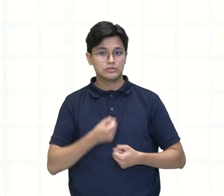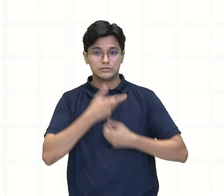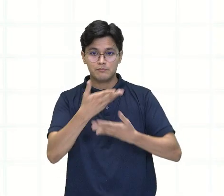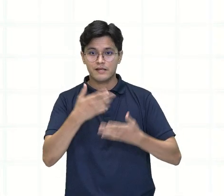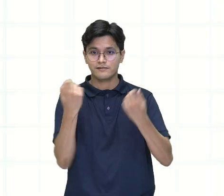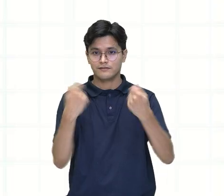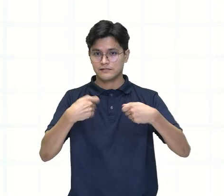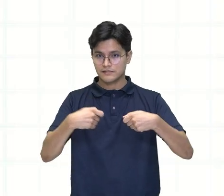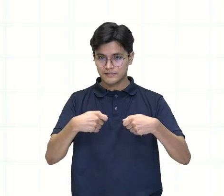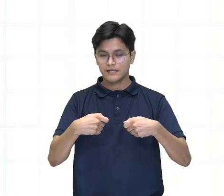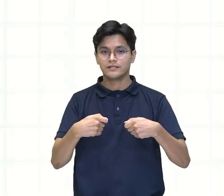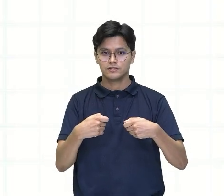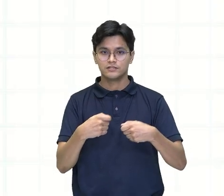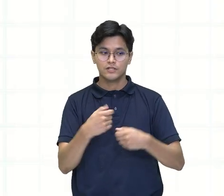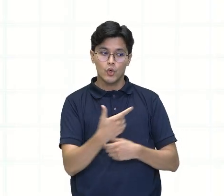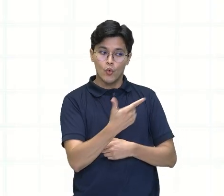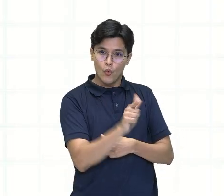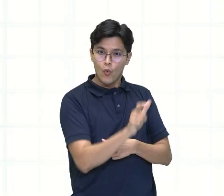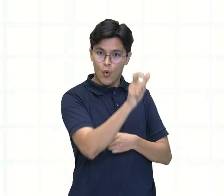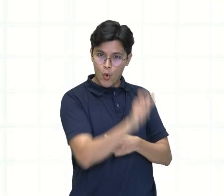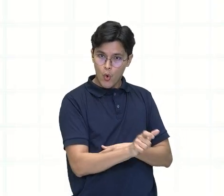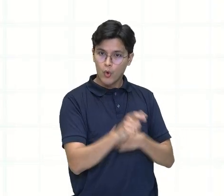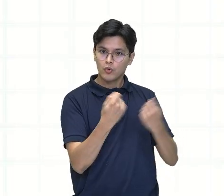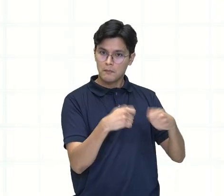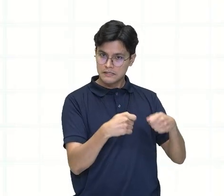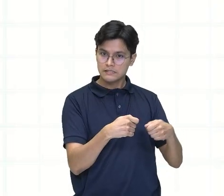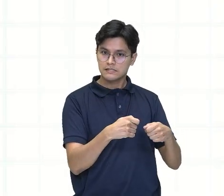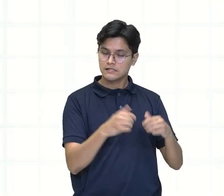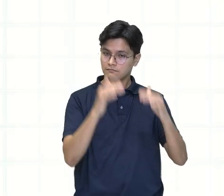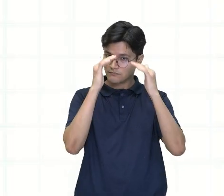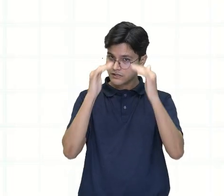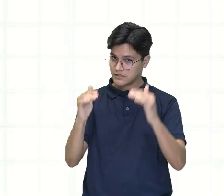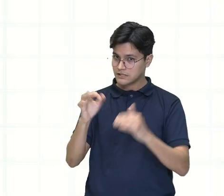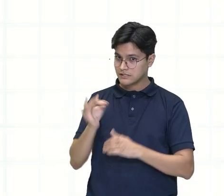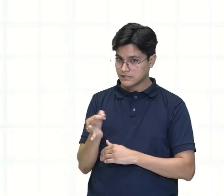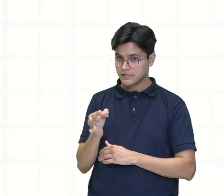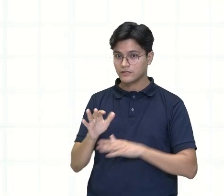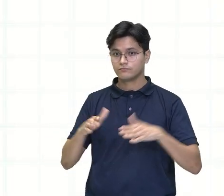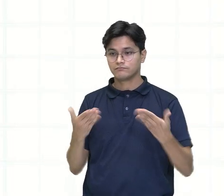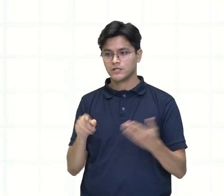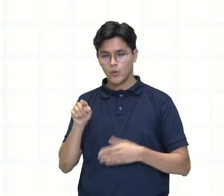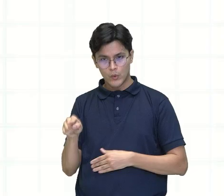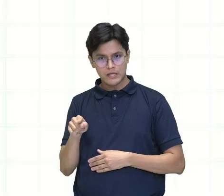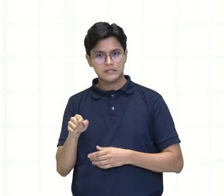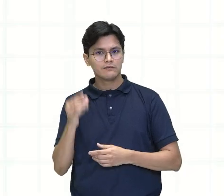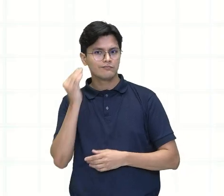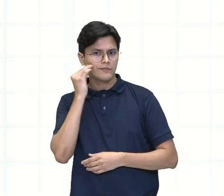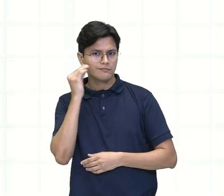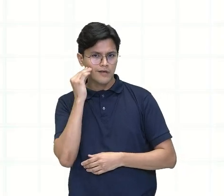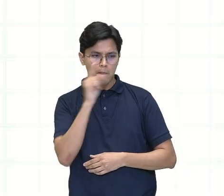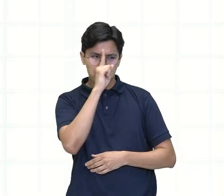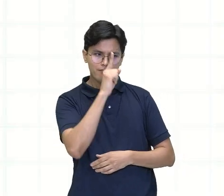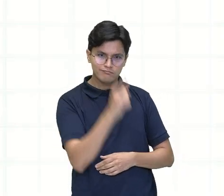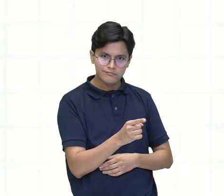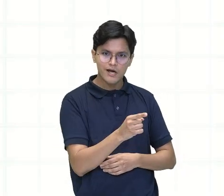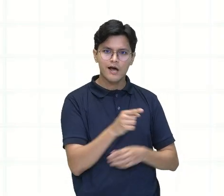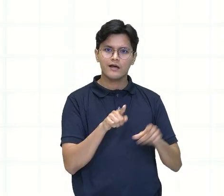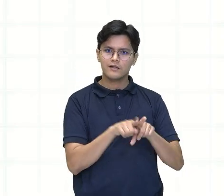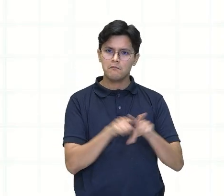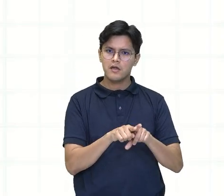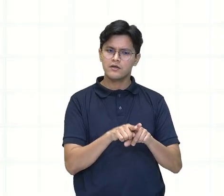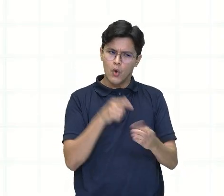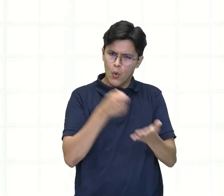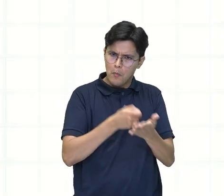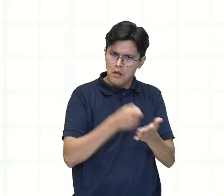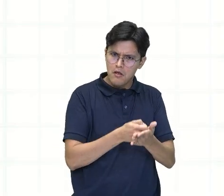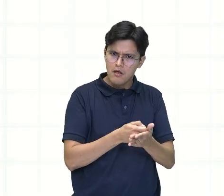seja concretizada. Ele vai ser tanto incisivo quanto autoritário, né? É preciso que você se retire daqui. Ele quer que a pessoa saia